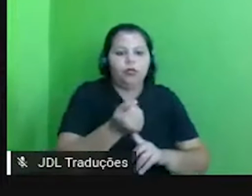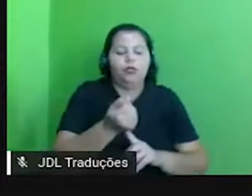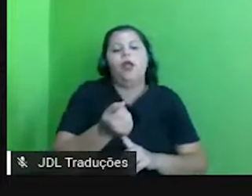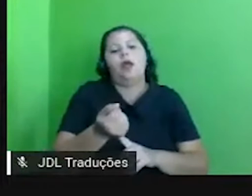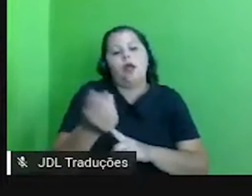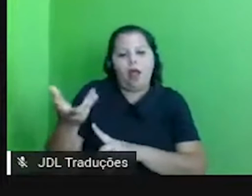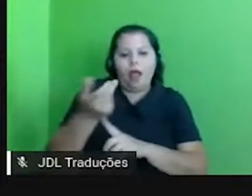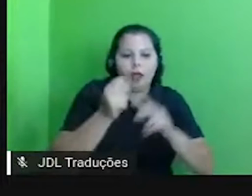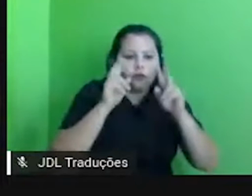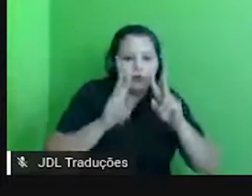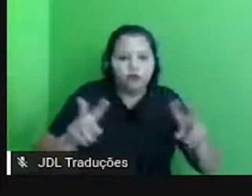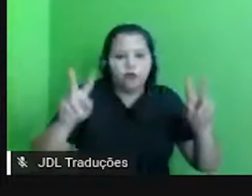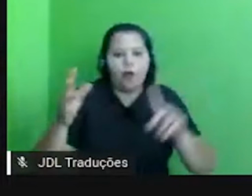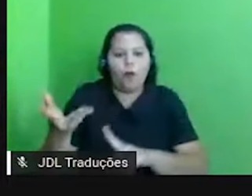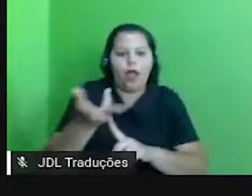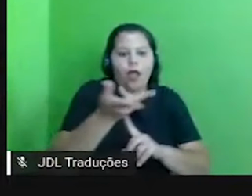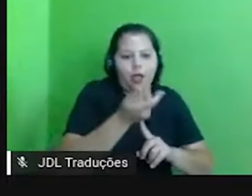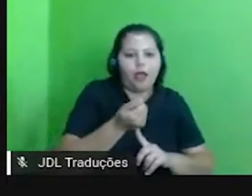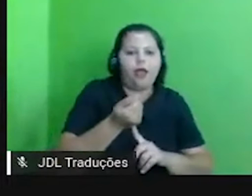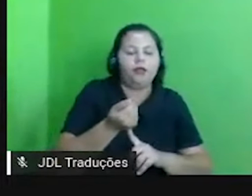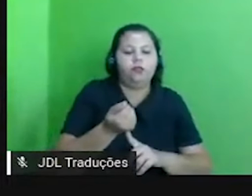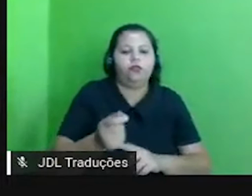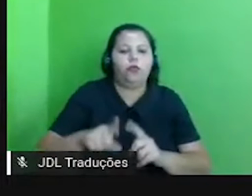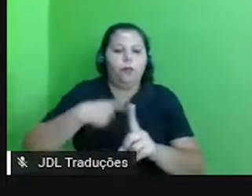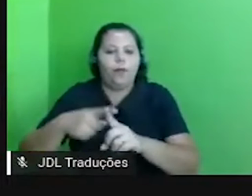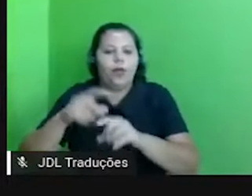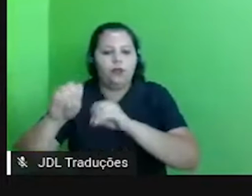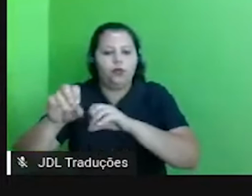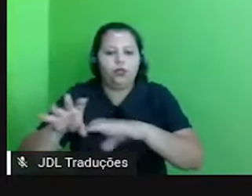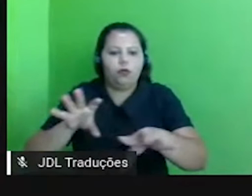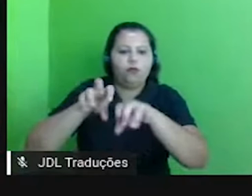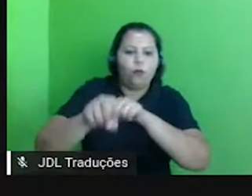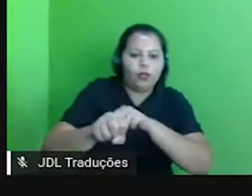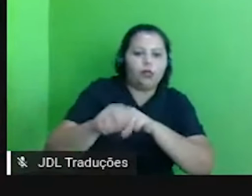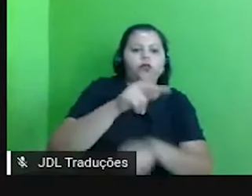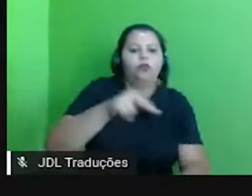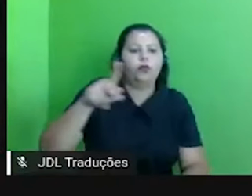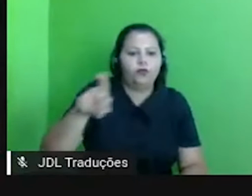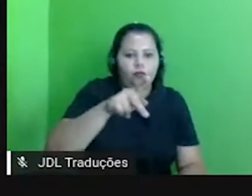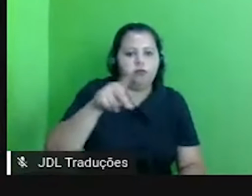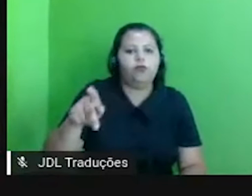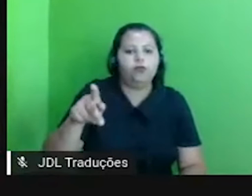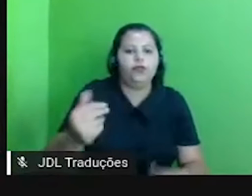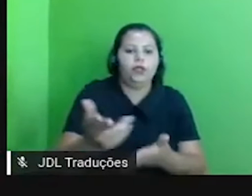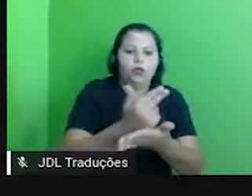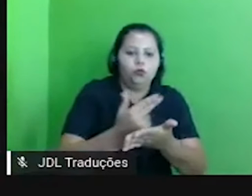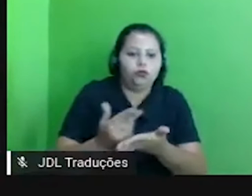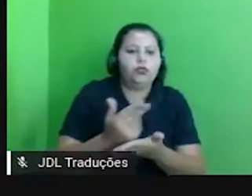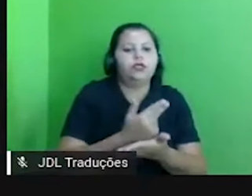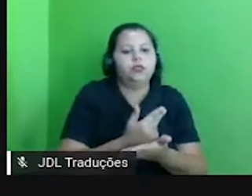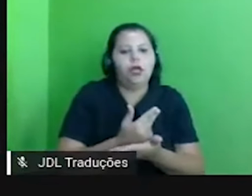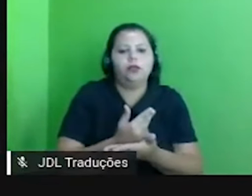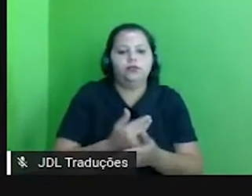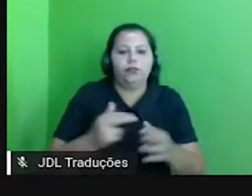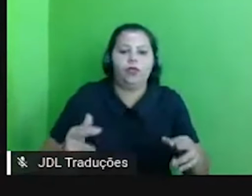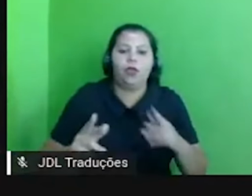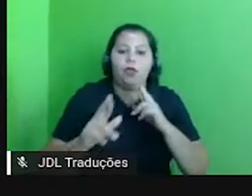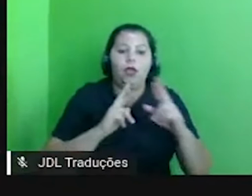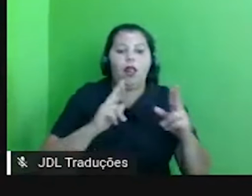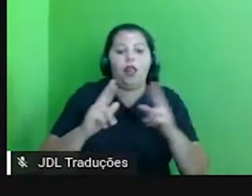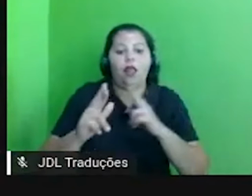de arte e plasticidades arte-educação formação de professores ilustração editorial científica e relações étnico-raciais